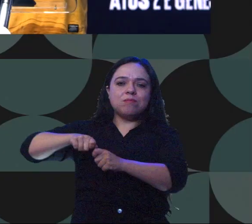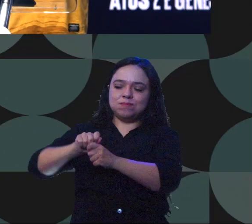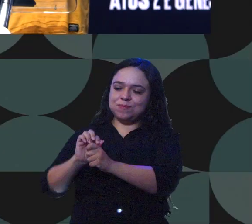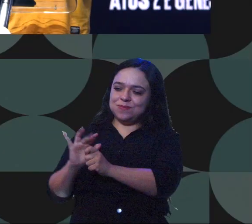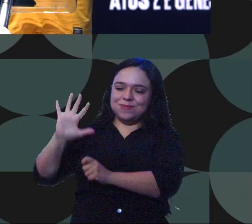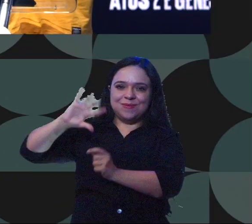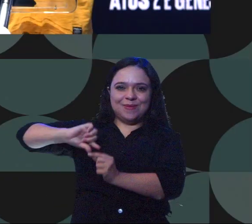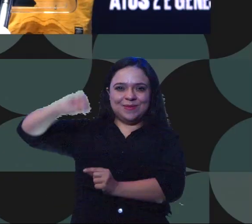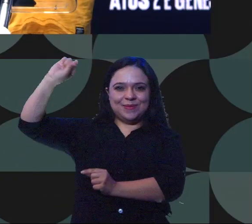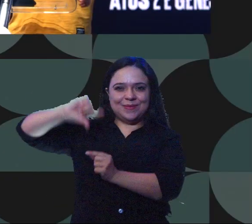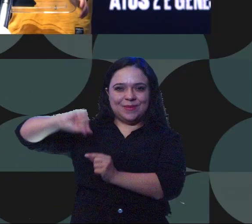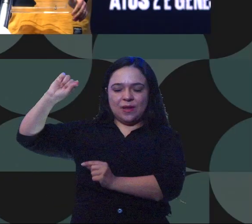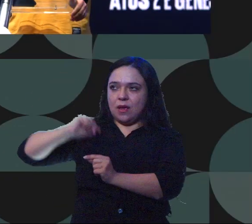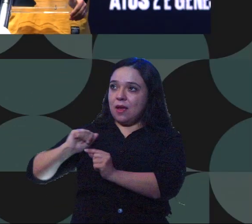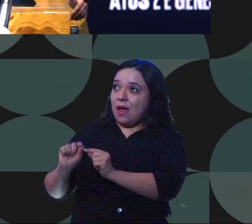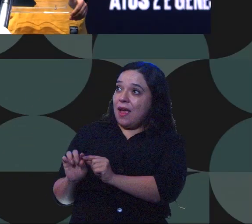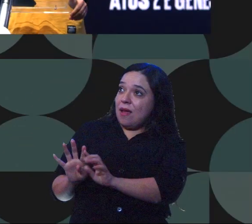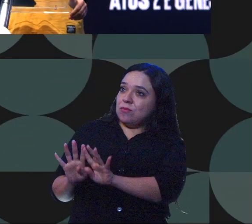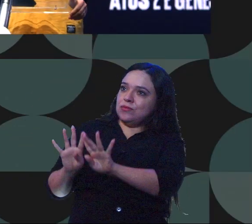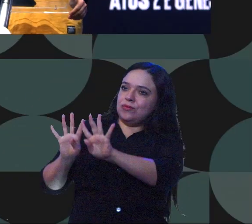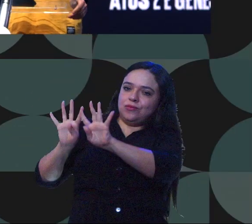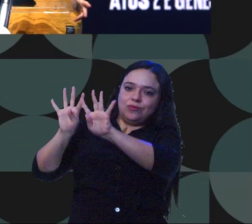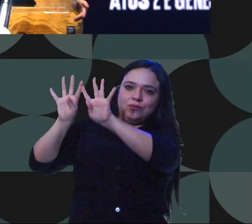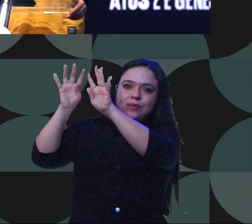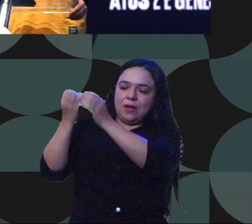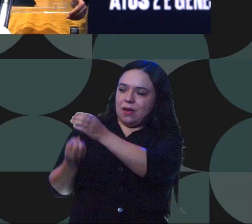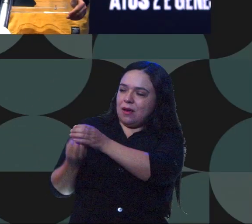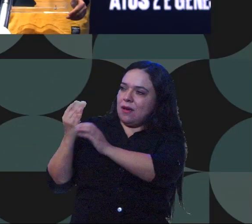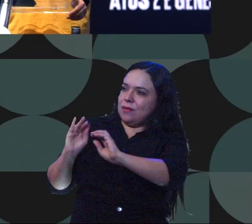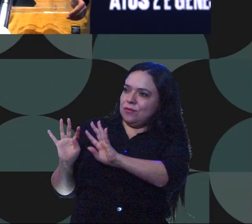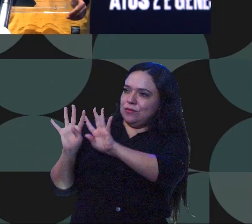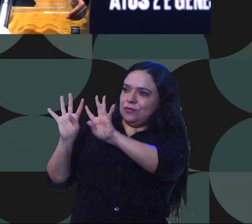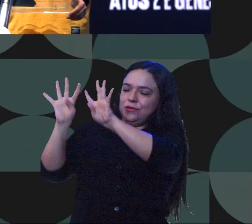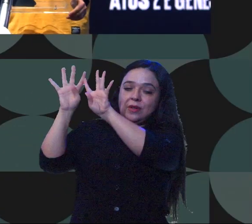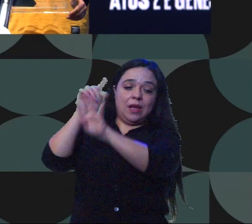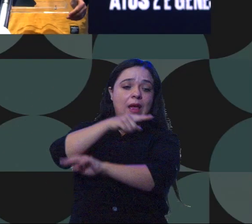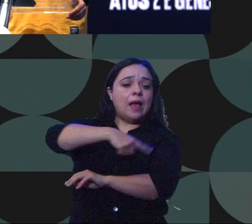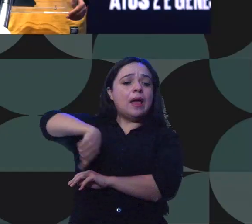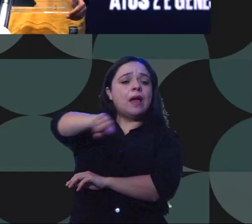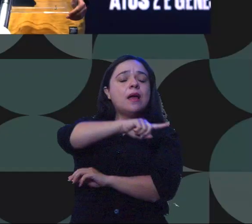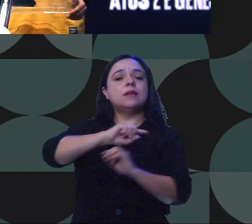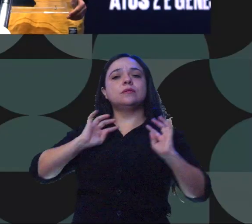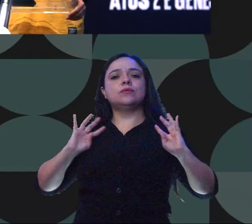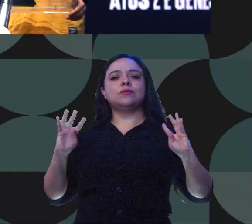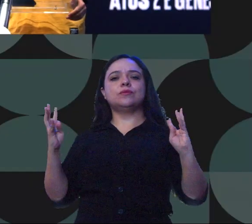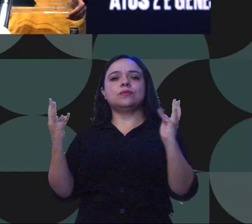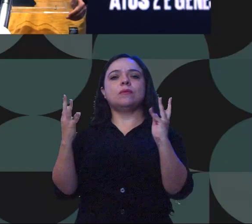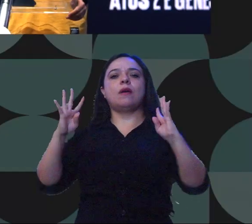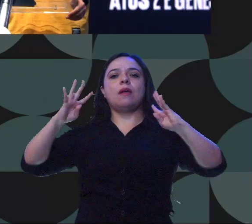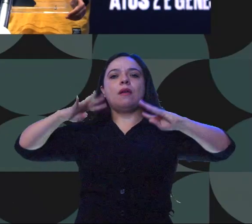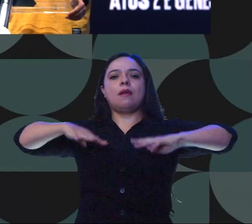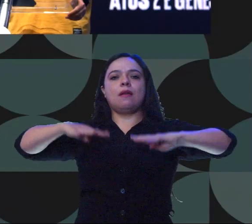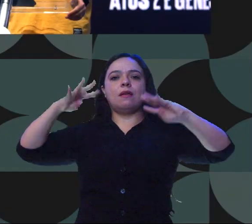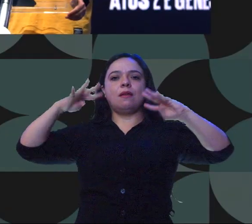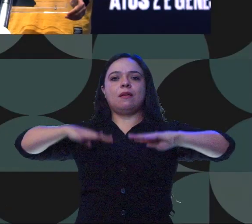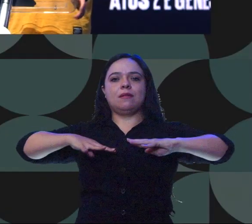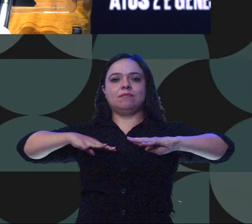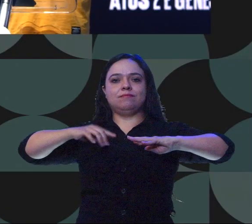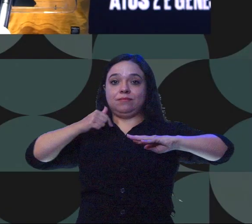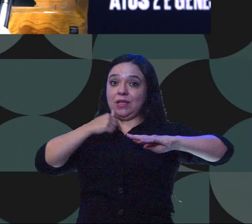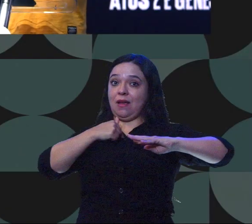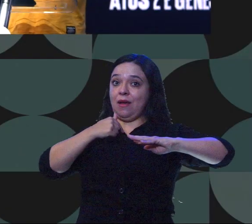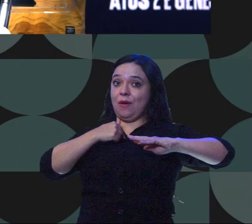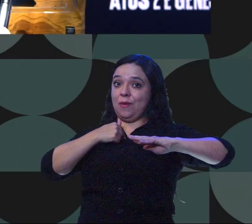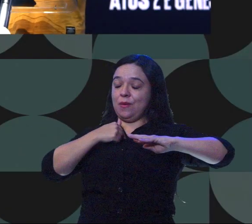repente, meu feixe se levantou e ficou em pé, e seus feixes se juntaram ao redor do meu e se curvaram diante dele.